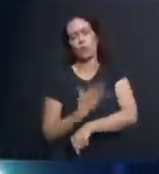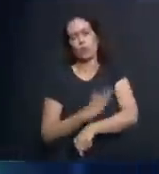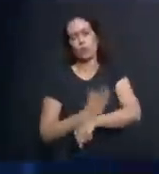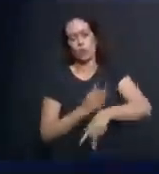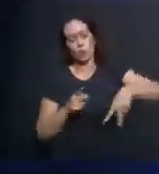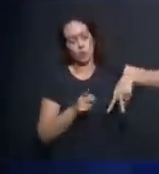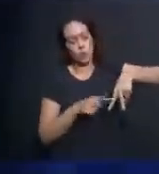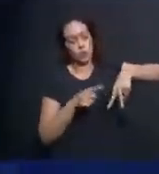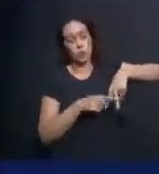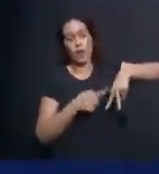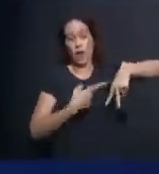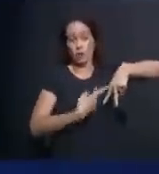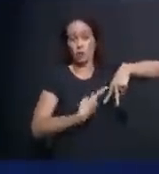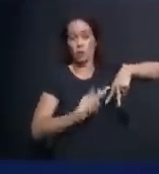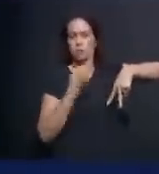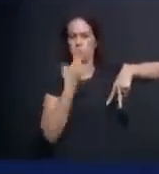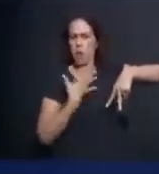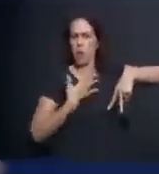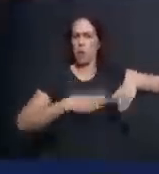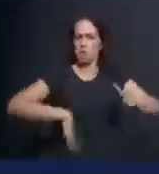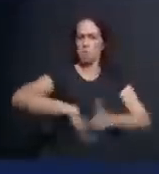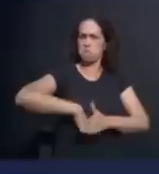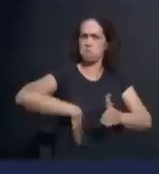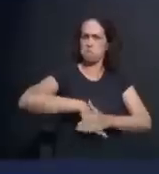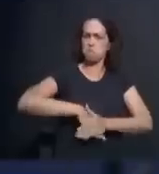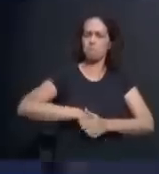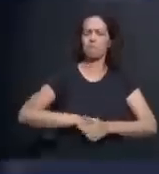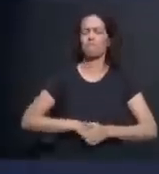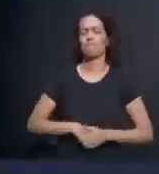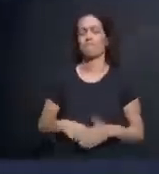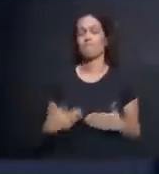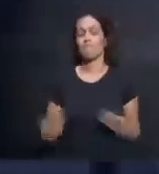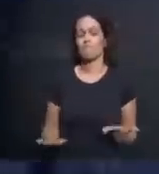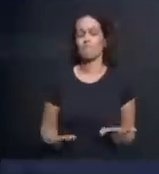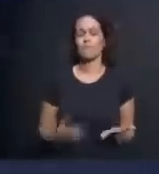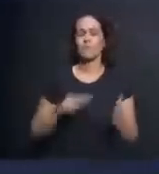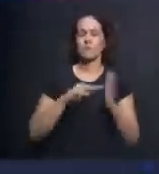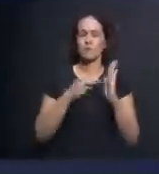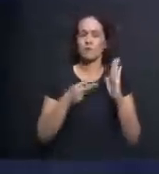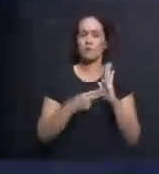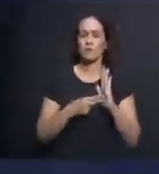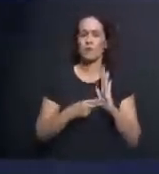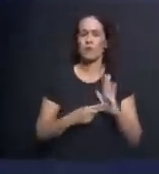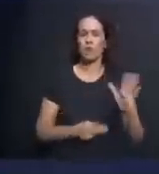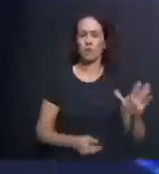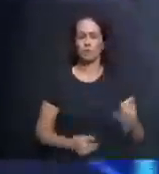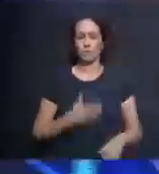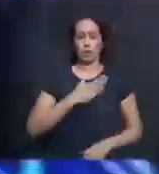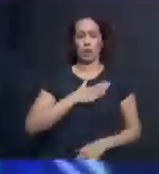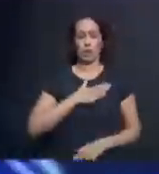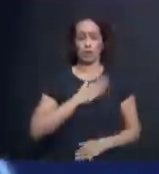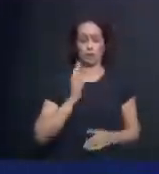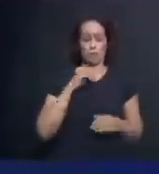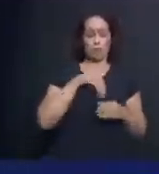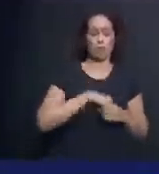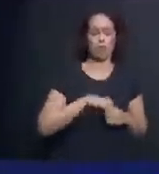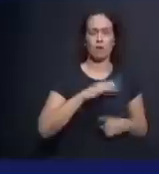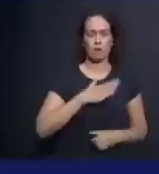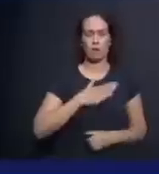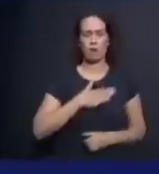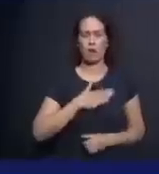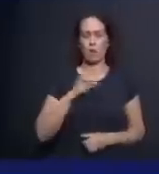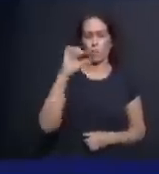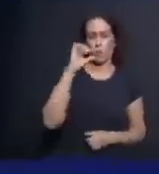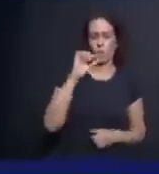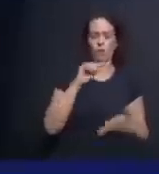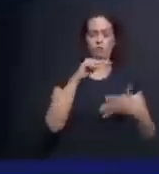tornou uma das coisas que Pelé se tornou bom. Então, tem um pouquinho de profeta dentro de cada um, tem um pouquinho de apóstolo, tem um pouquinho